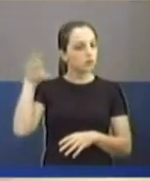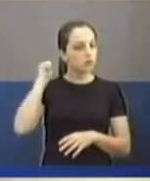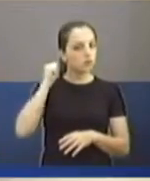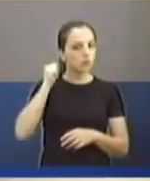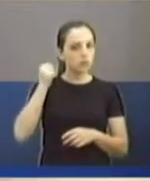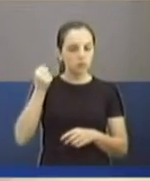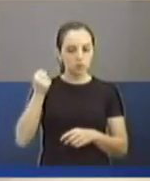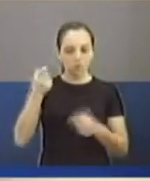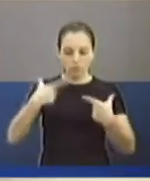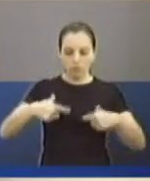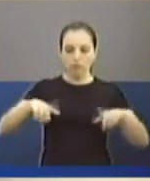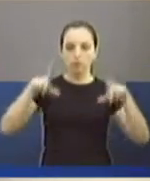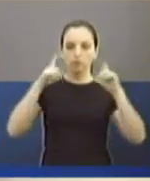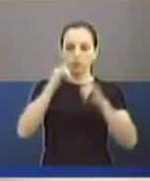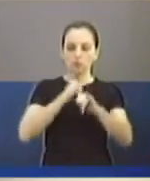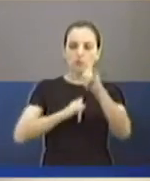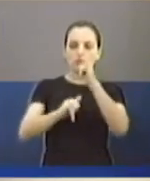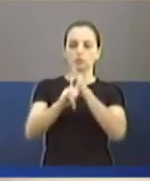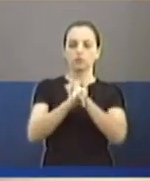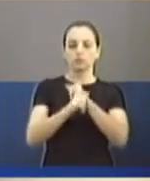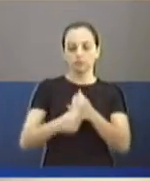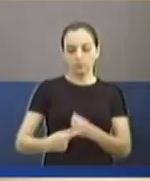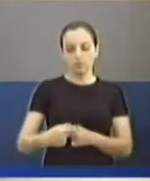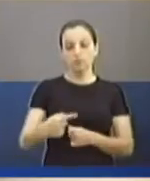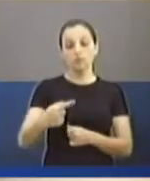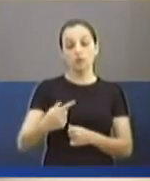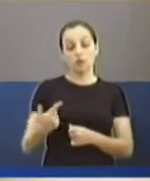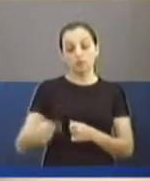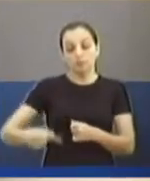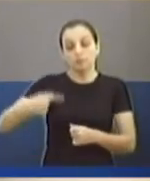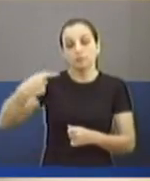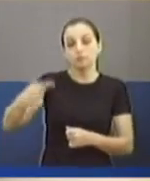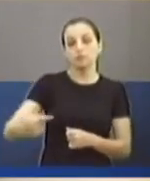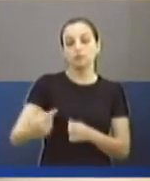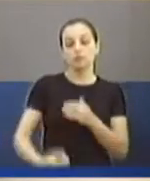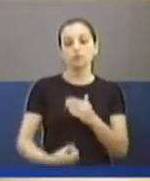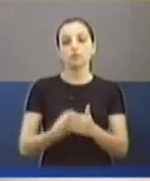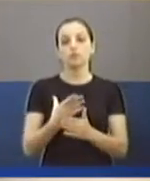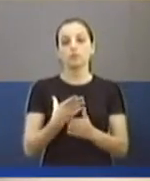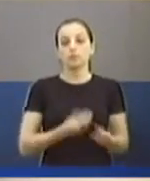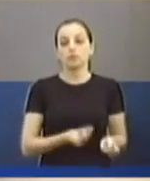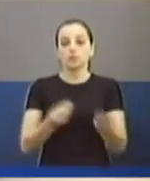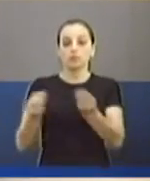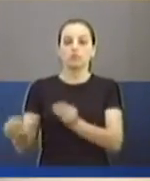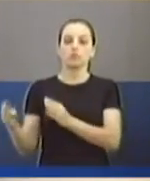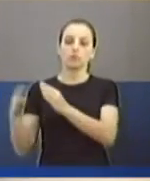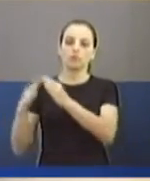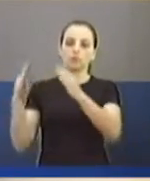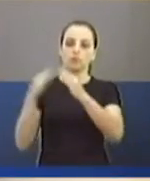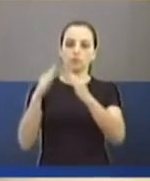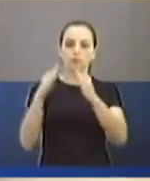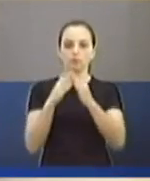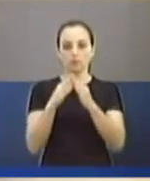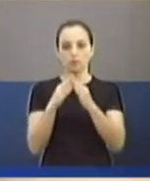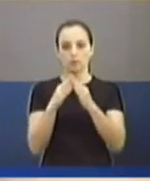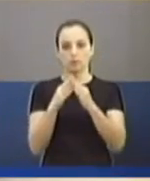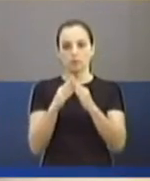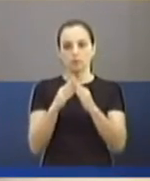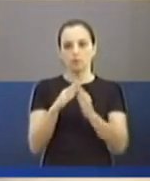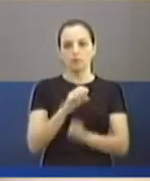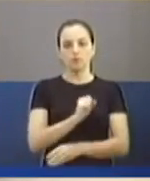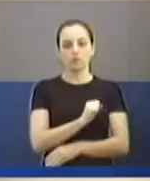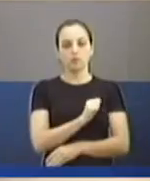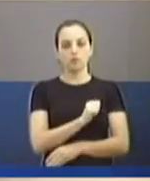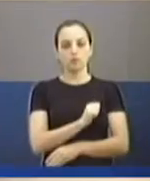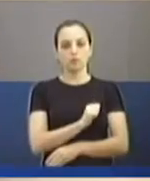internet. Essa semana, após a inauguração da entrega das casas do Selmi